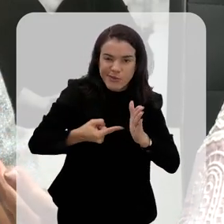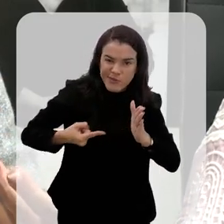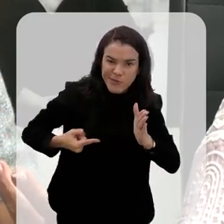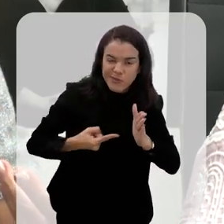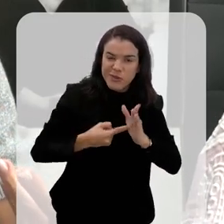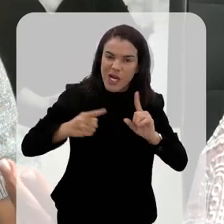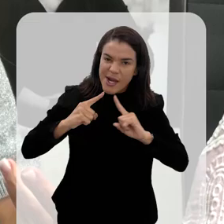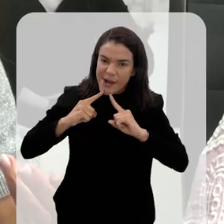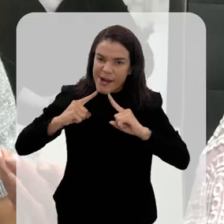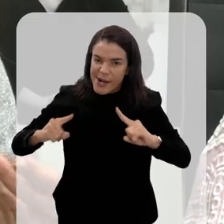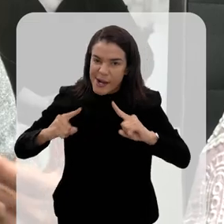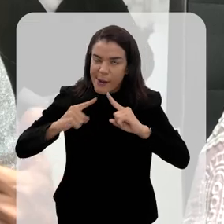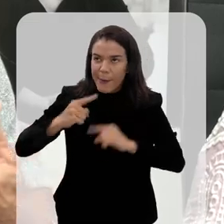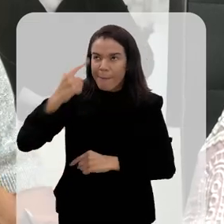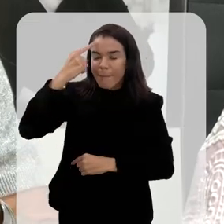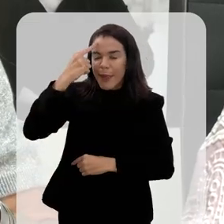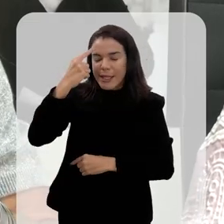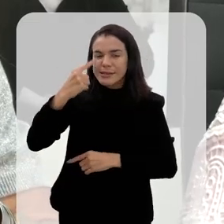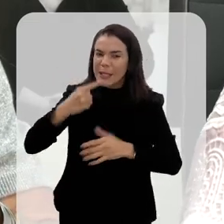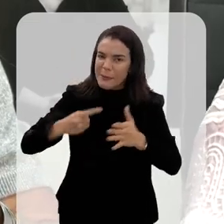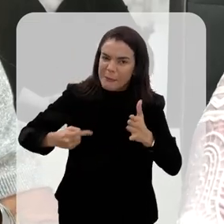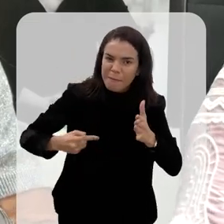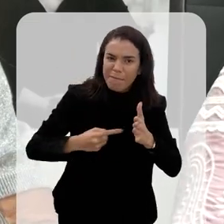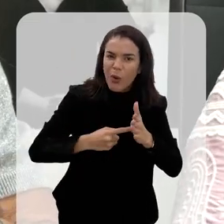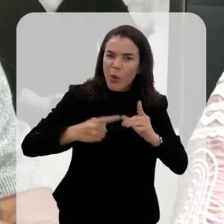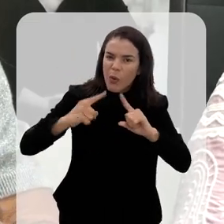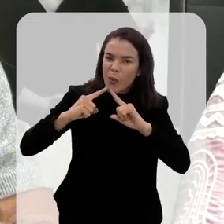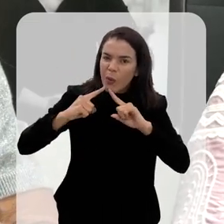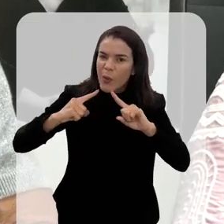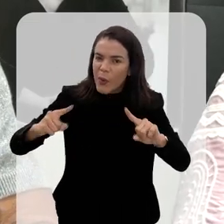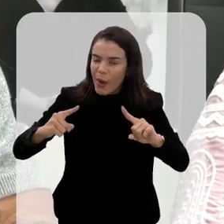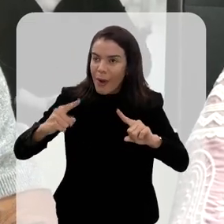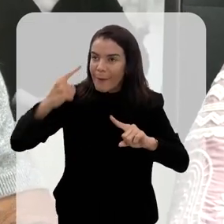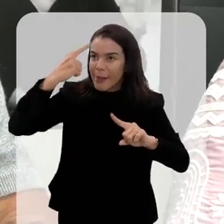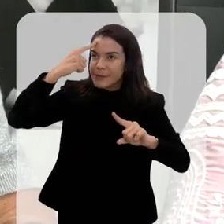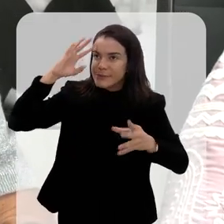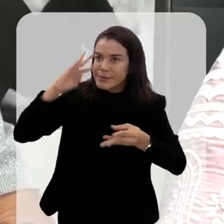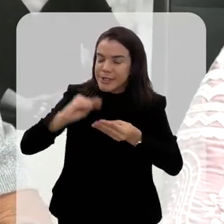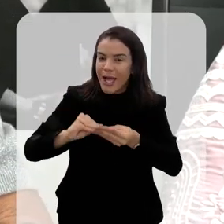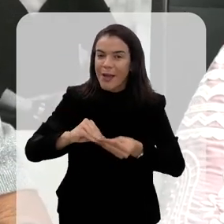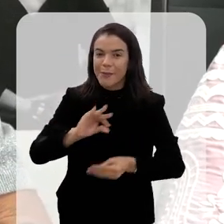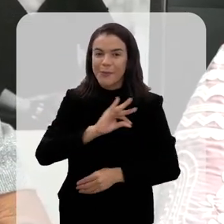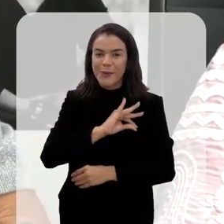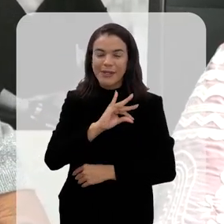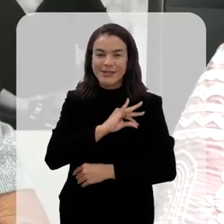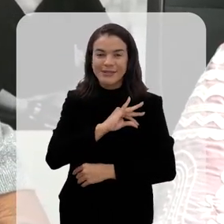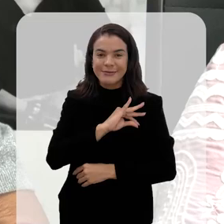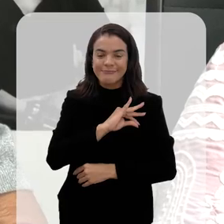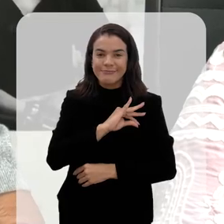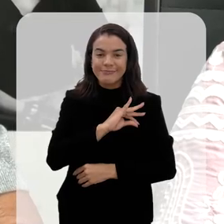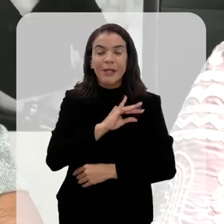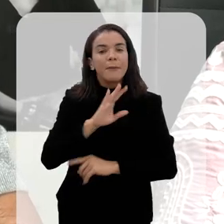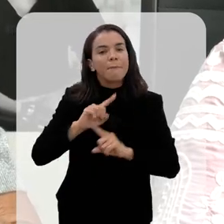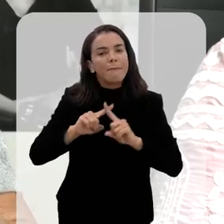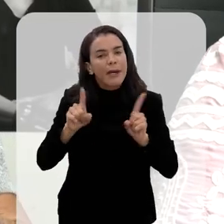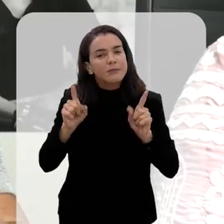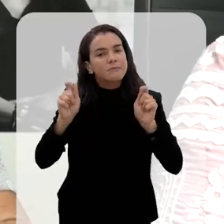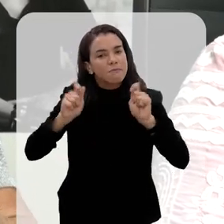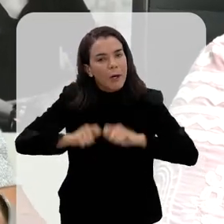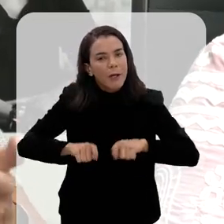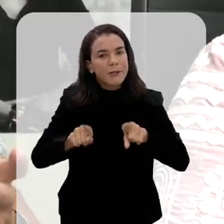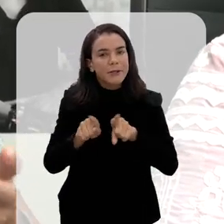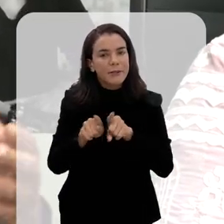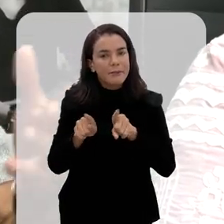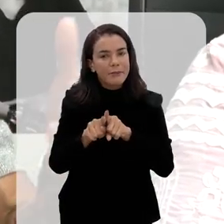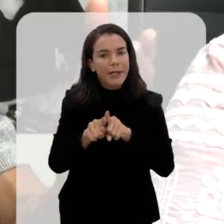denúncias, né? Porque quando a gente pensa em denúncia, a gente pensa logo na denúncia policial. Mas a denúncia, ela pode